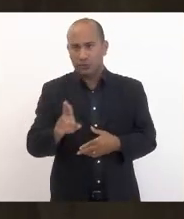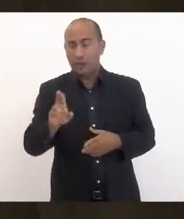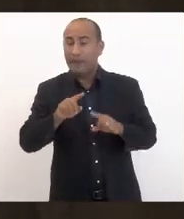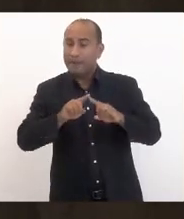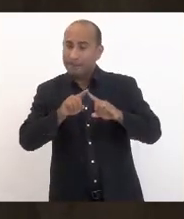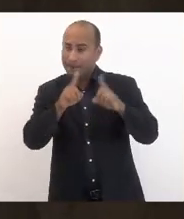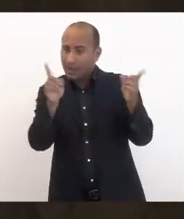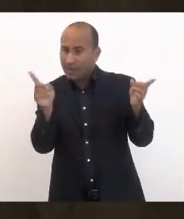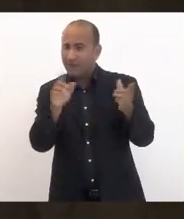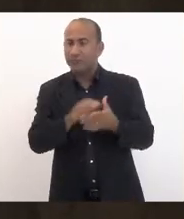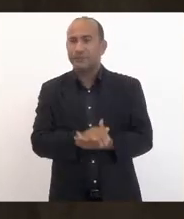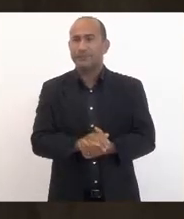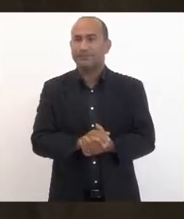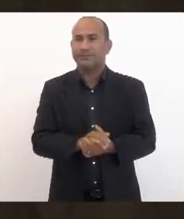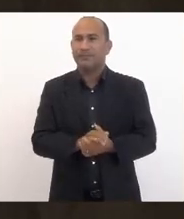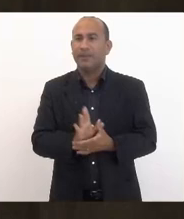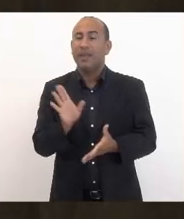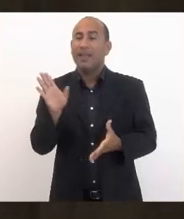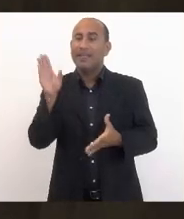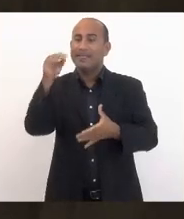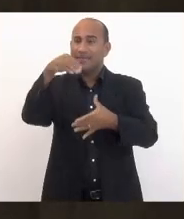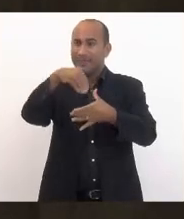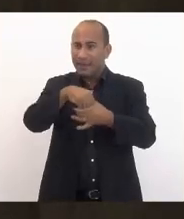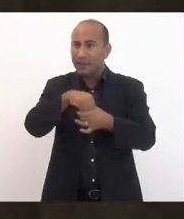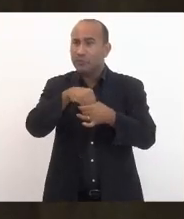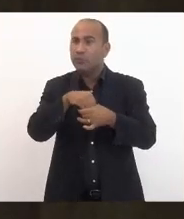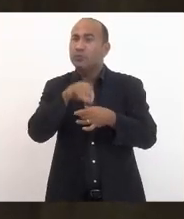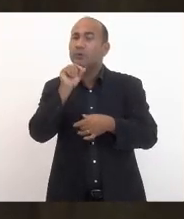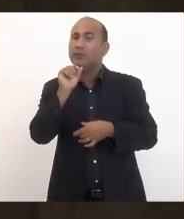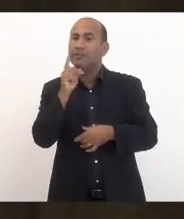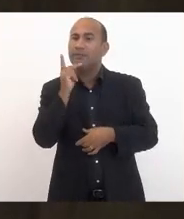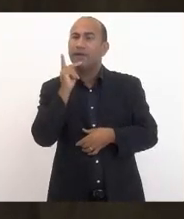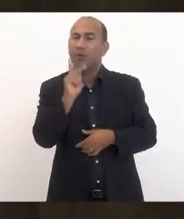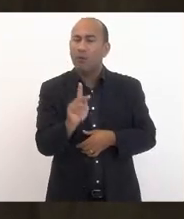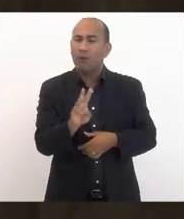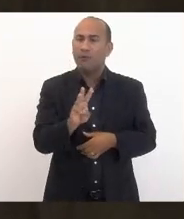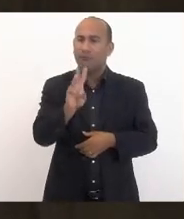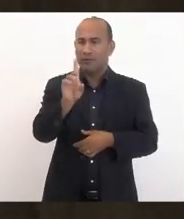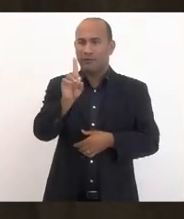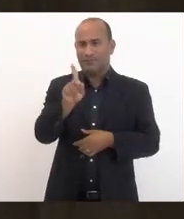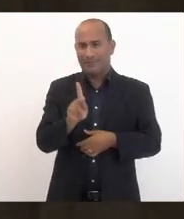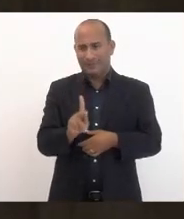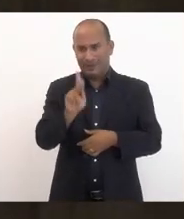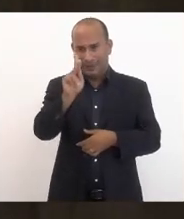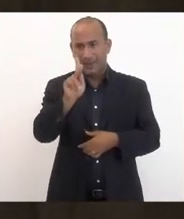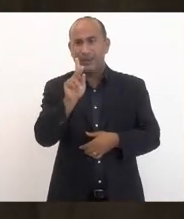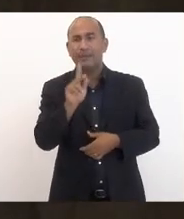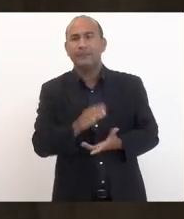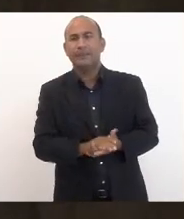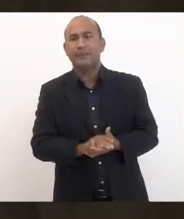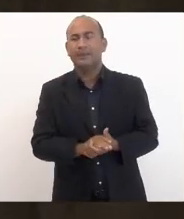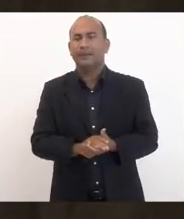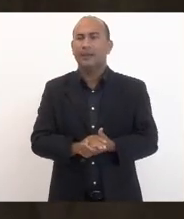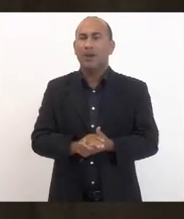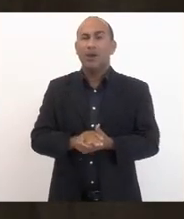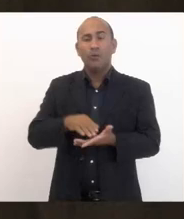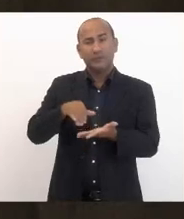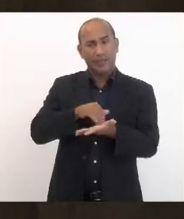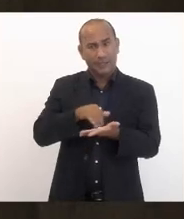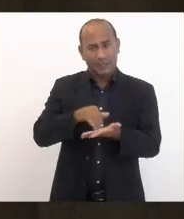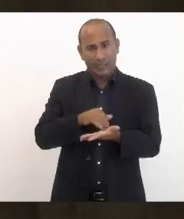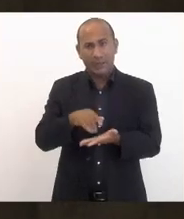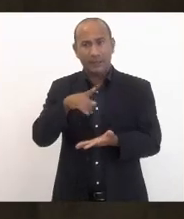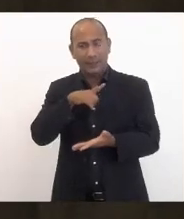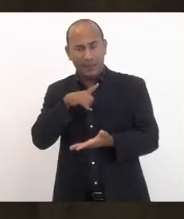mas dentro da linha do que falou Valdeque Carneiro, o secretário, que tem uma